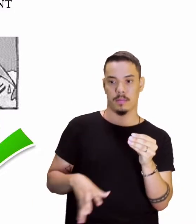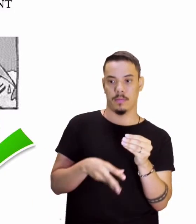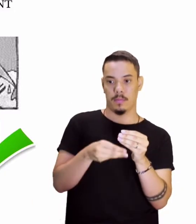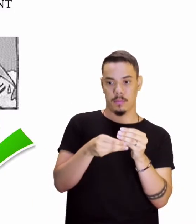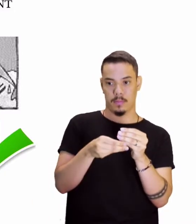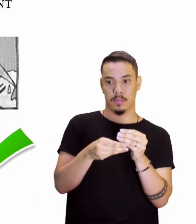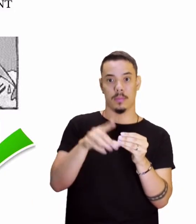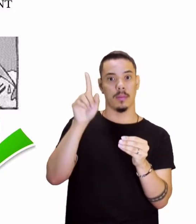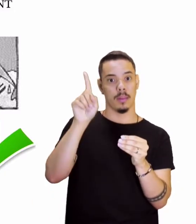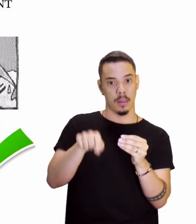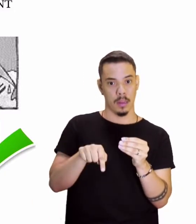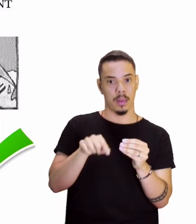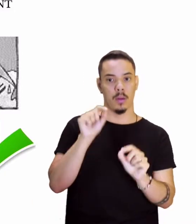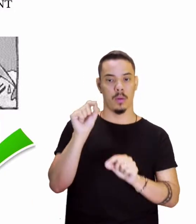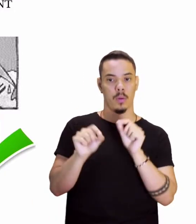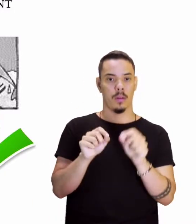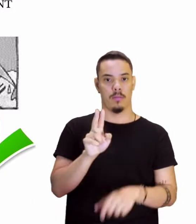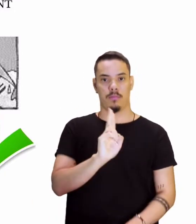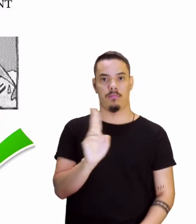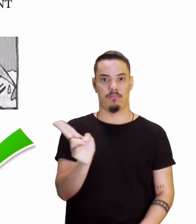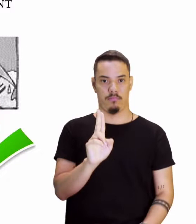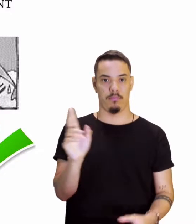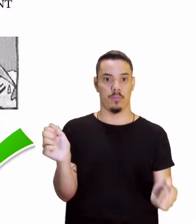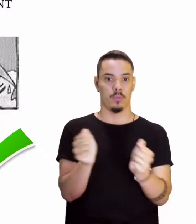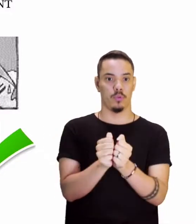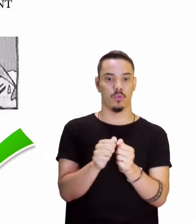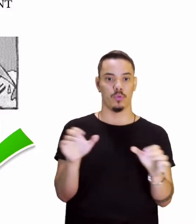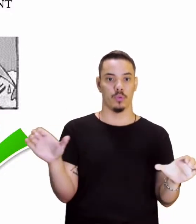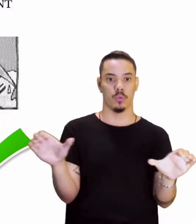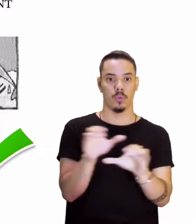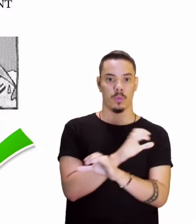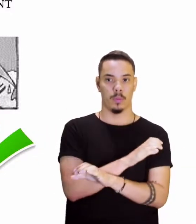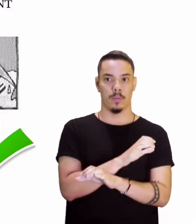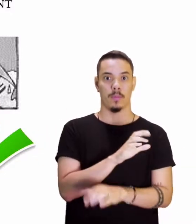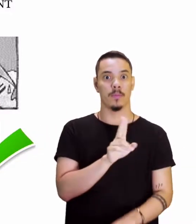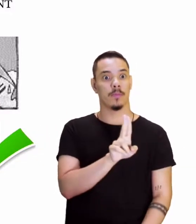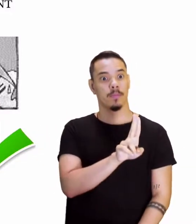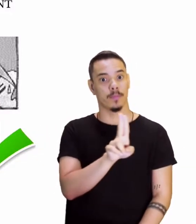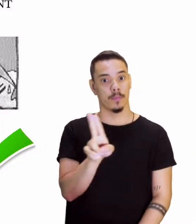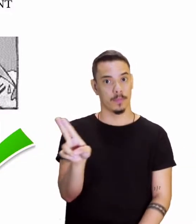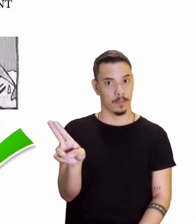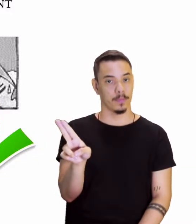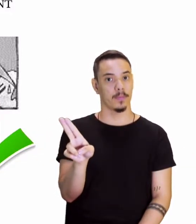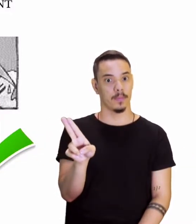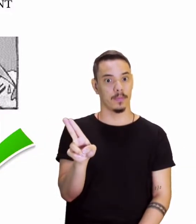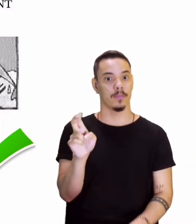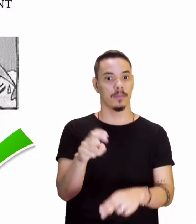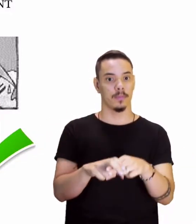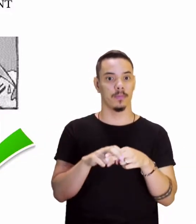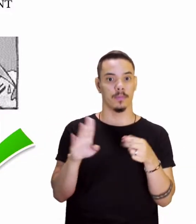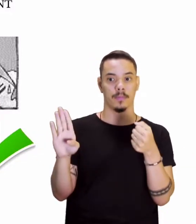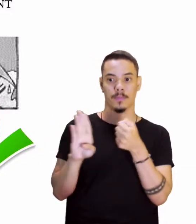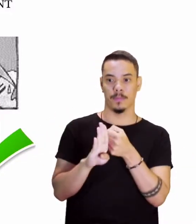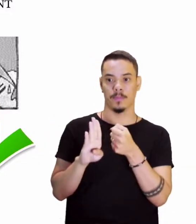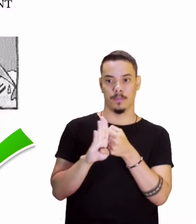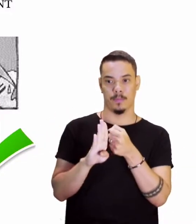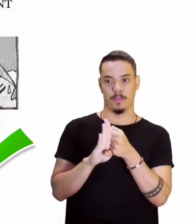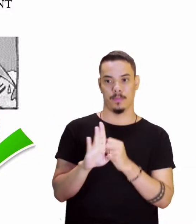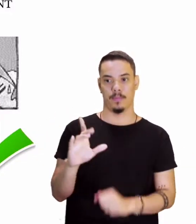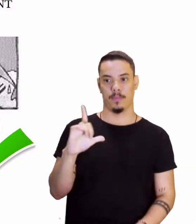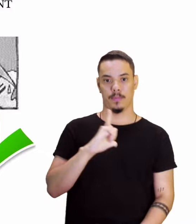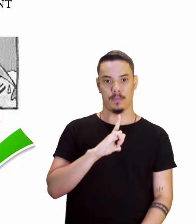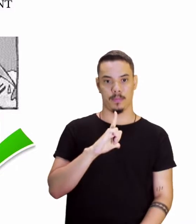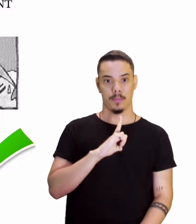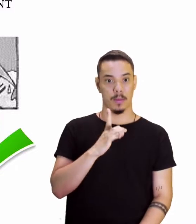que é complemento nominal, vai completar o sentido do nome. Se nome é substantivo, que eu tenho aqui